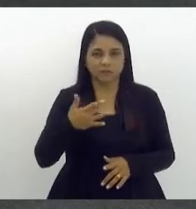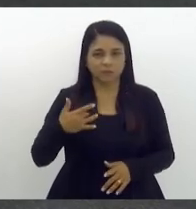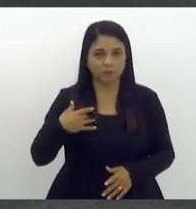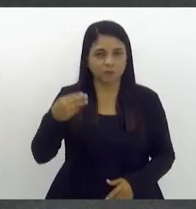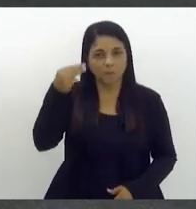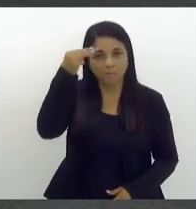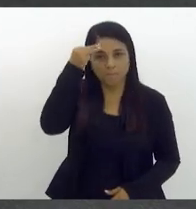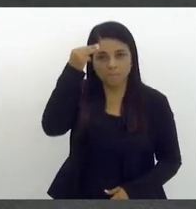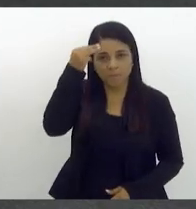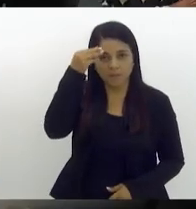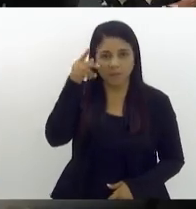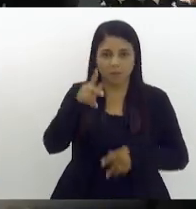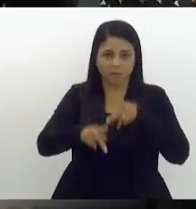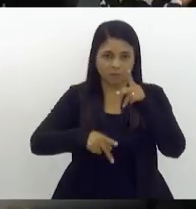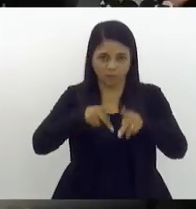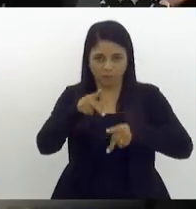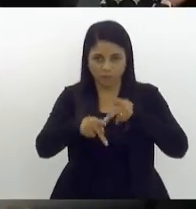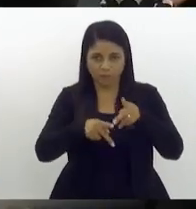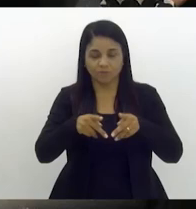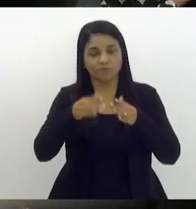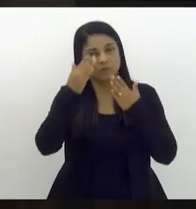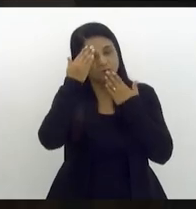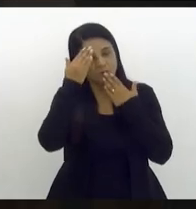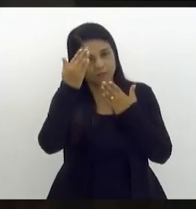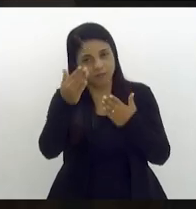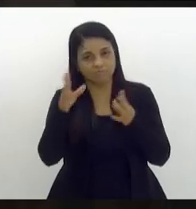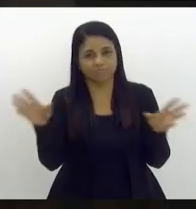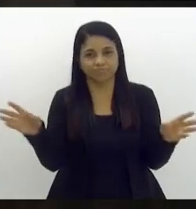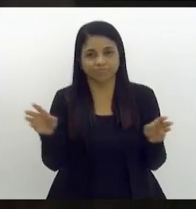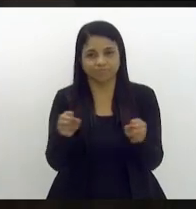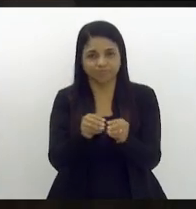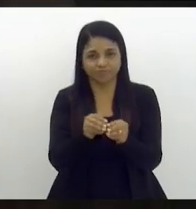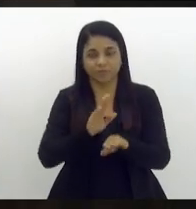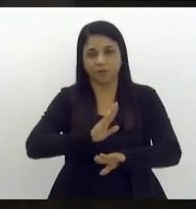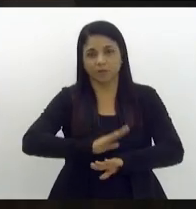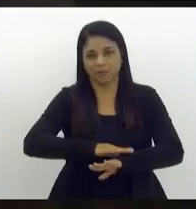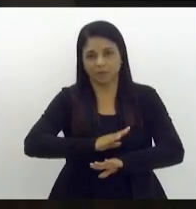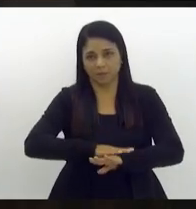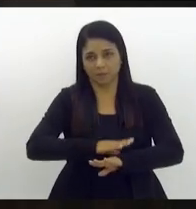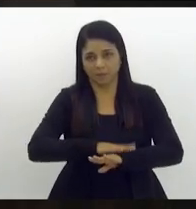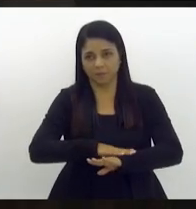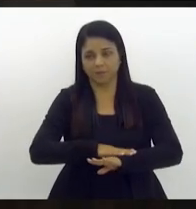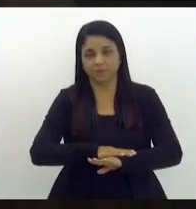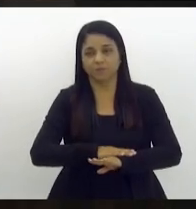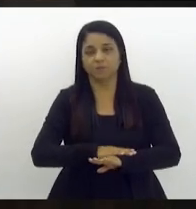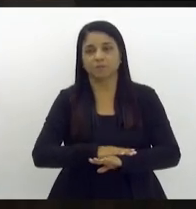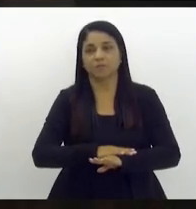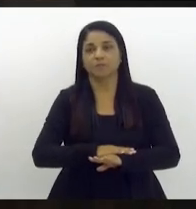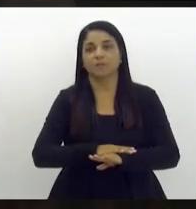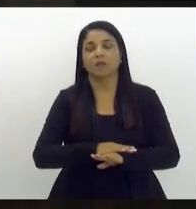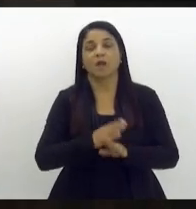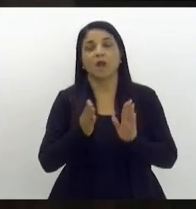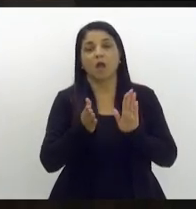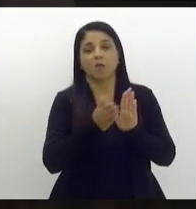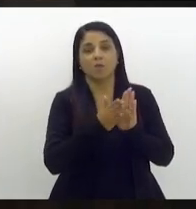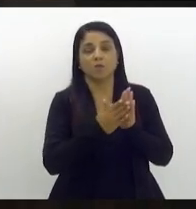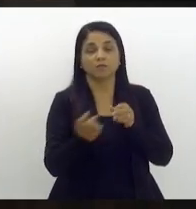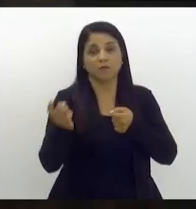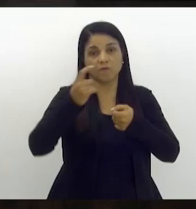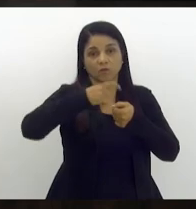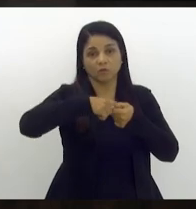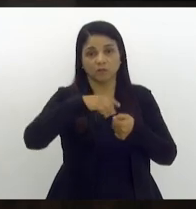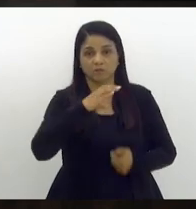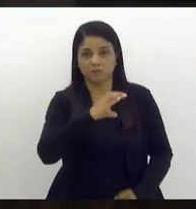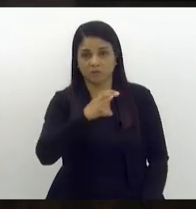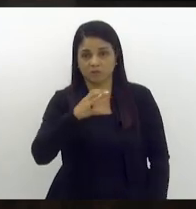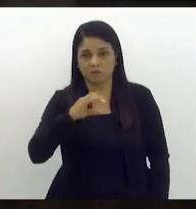nossa população. Obrigada. Esgotado o tempo regimental, antes, porém, anunciando que a proposta vai ser remetida à CCJ